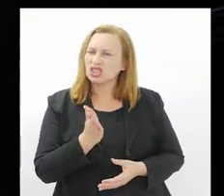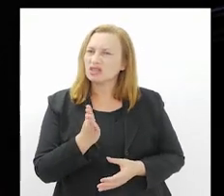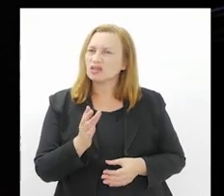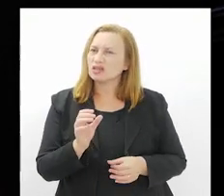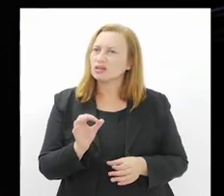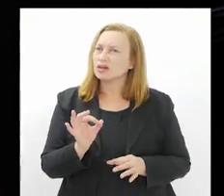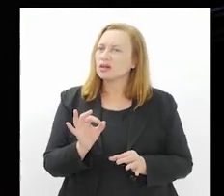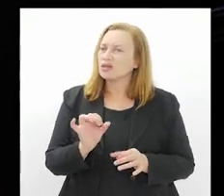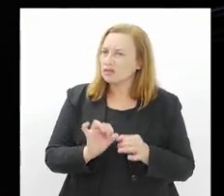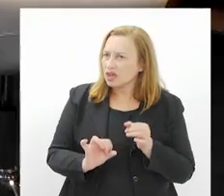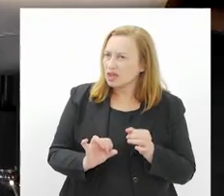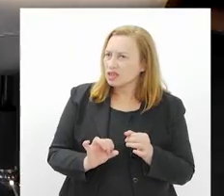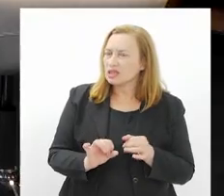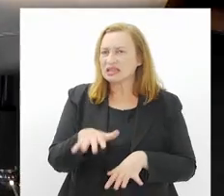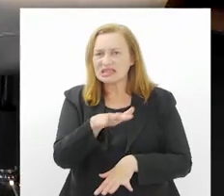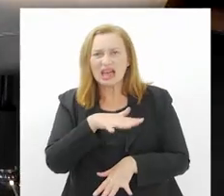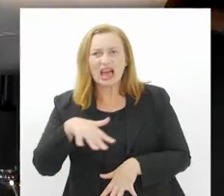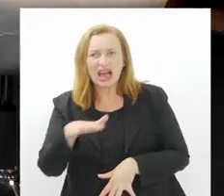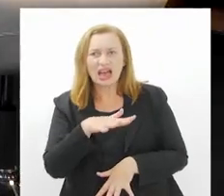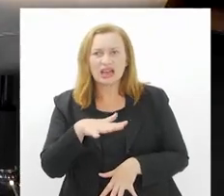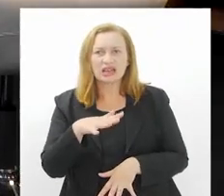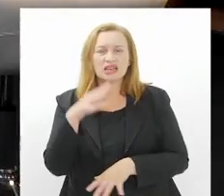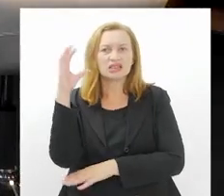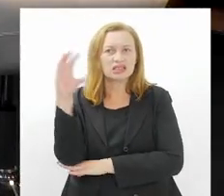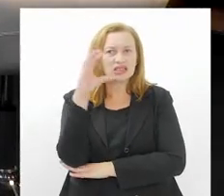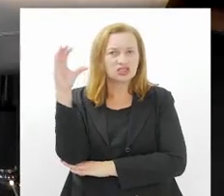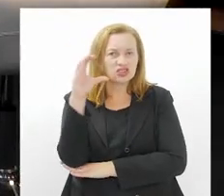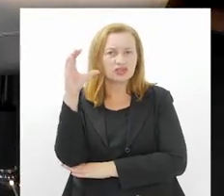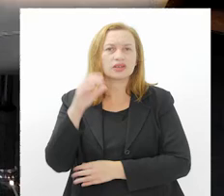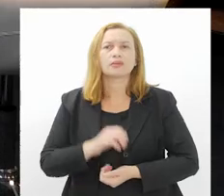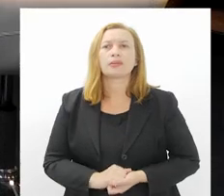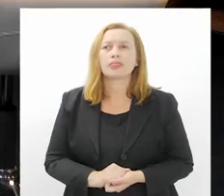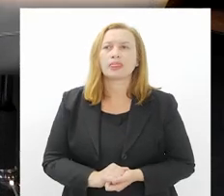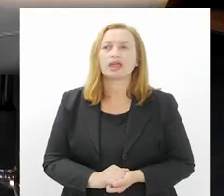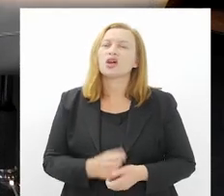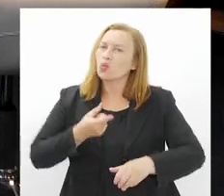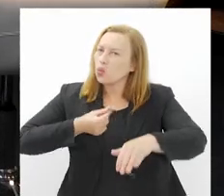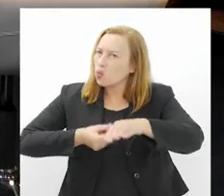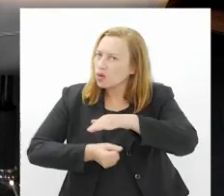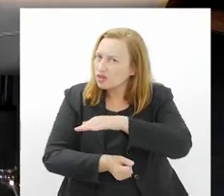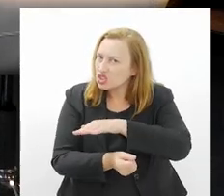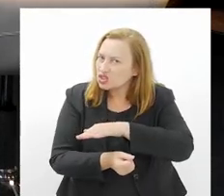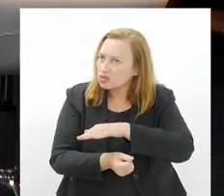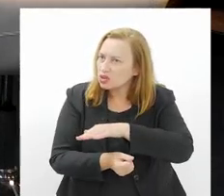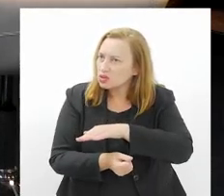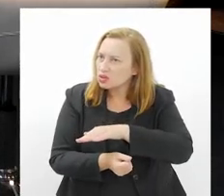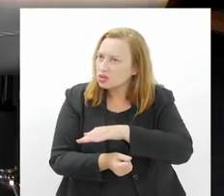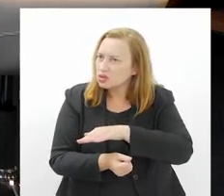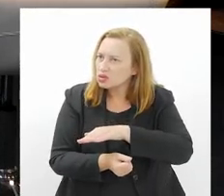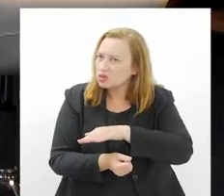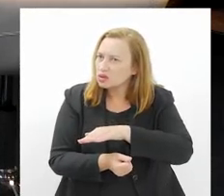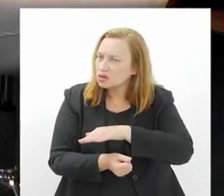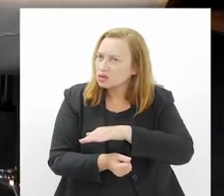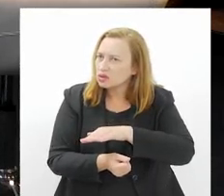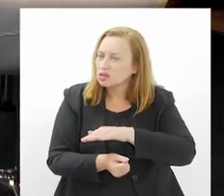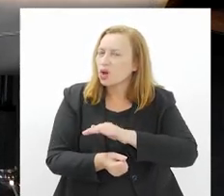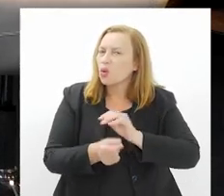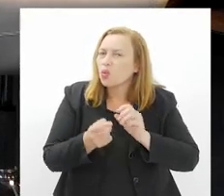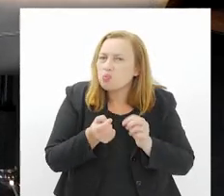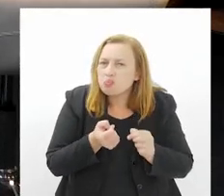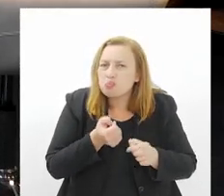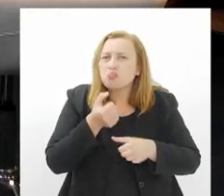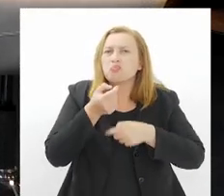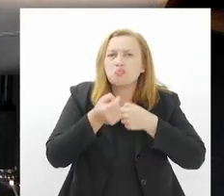você mesmo disse. E isso tem sido feito, na opinião, por exemplo, do senhor, nessa área científica? Um